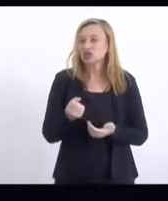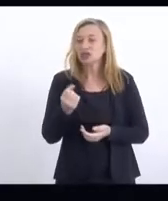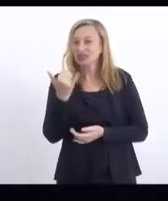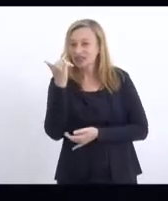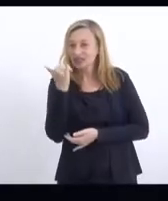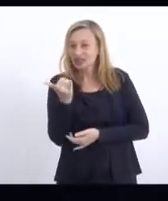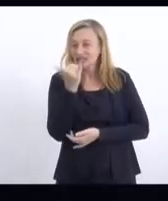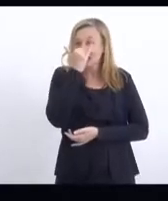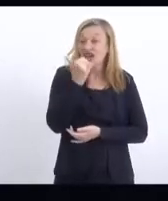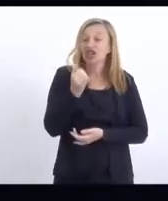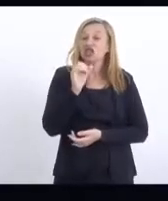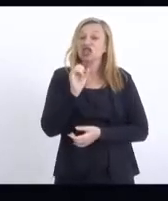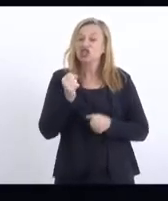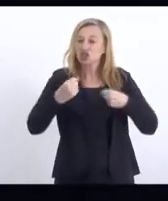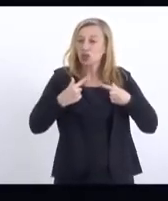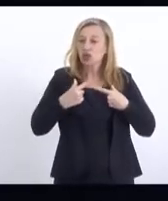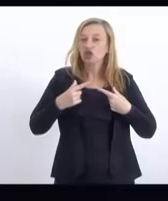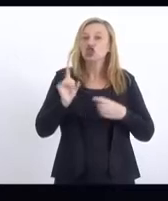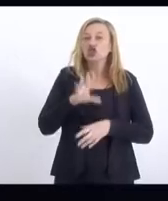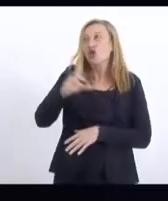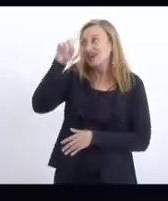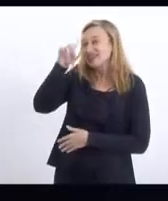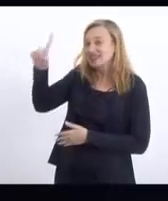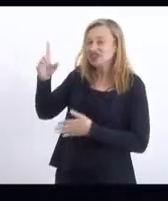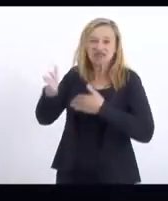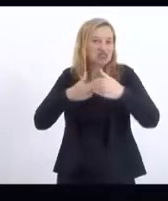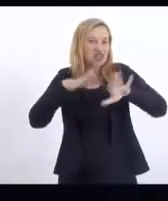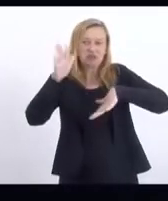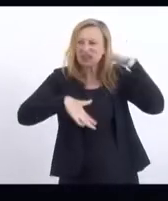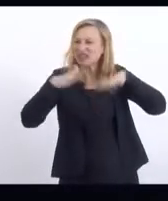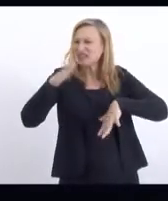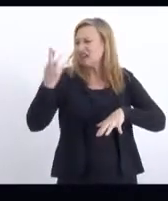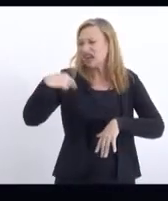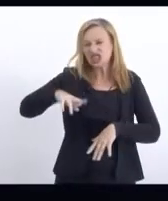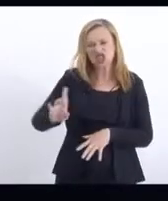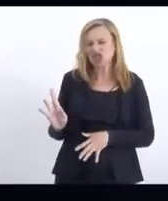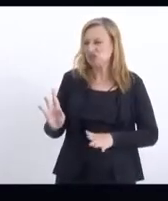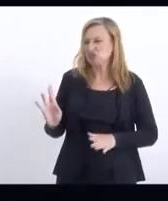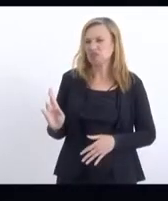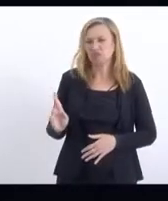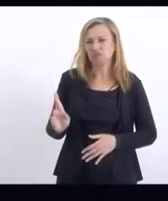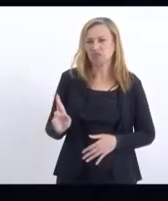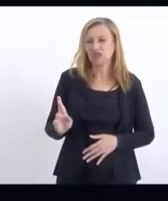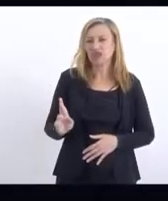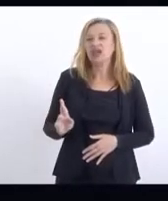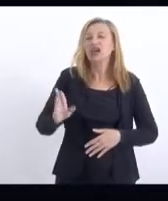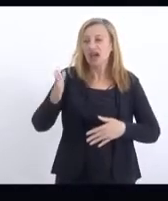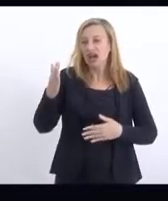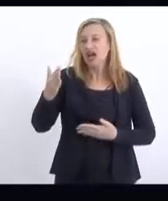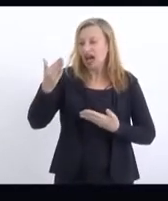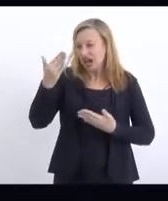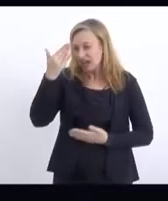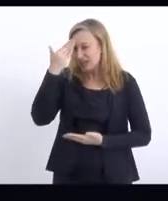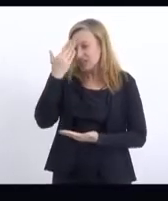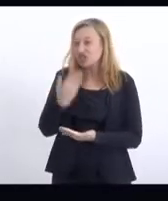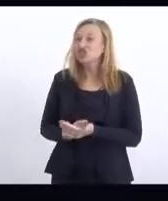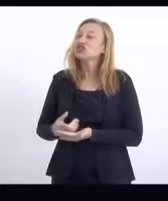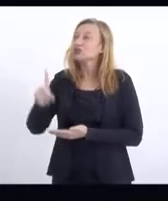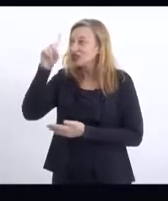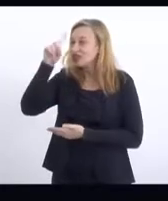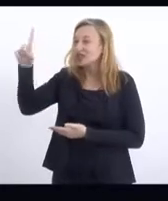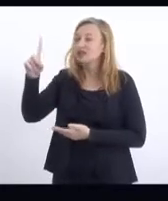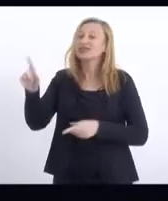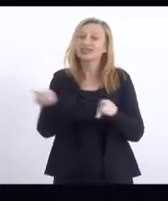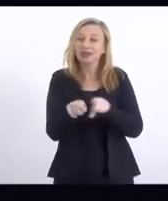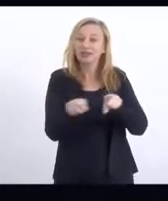em sorte. Acredito em Deus, independente da religião, do credo, né? Independente, acredito que existe um poder superior. E acredito no trabalho,